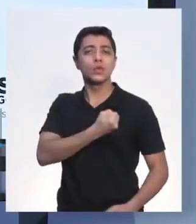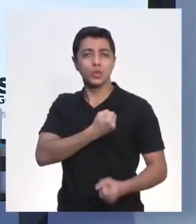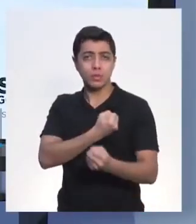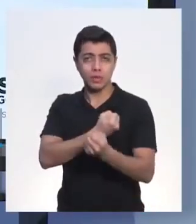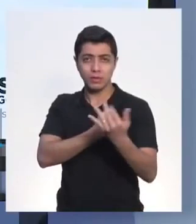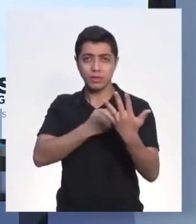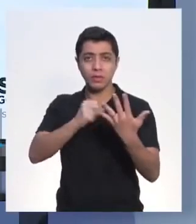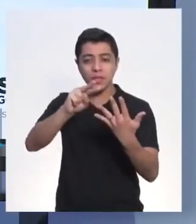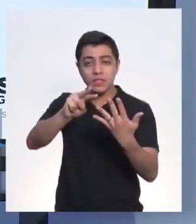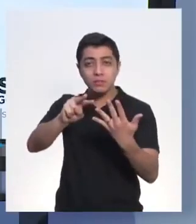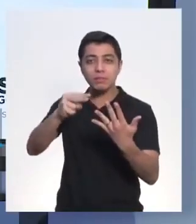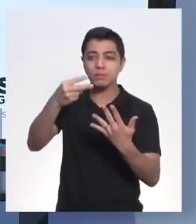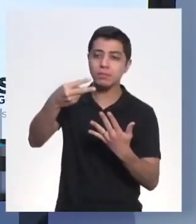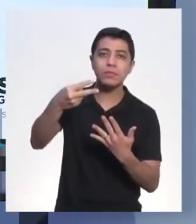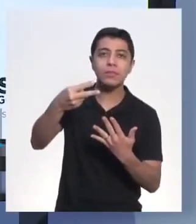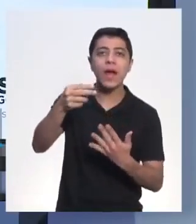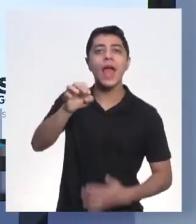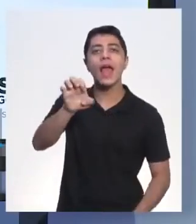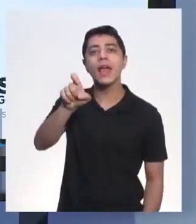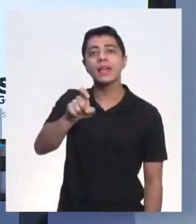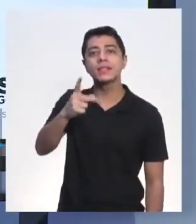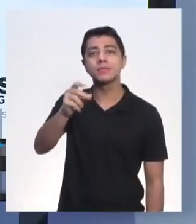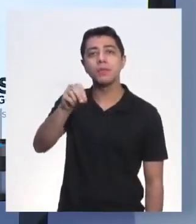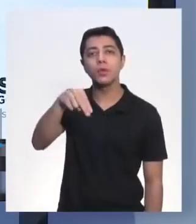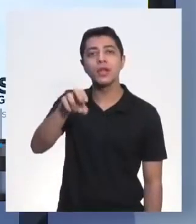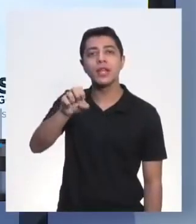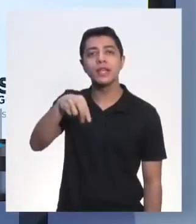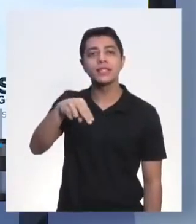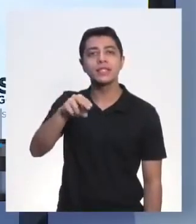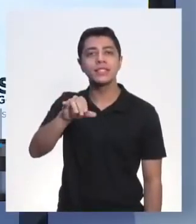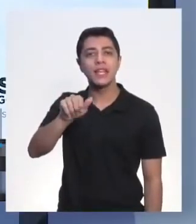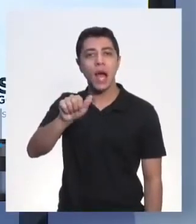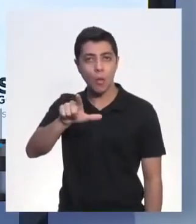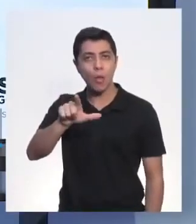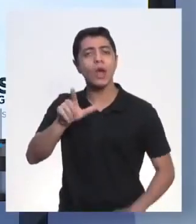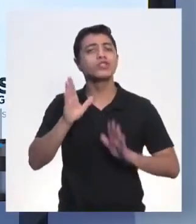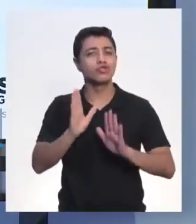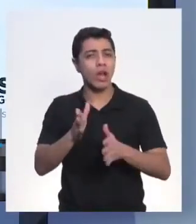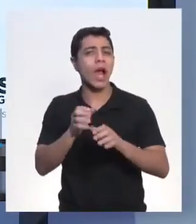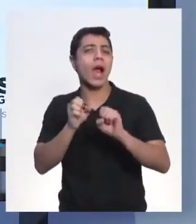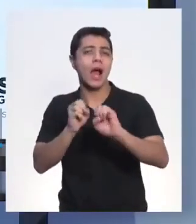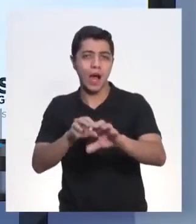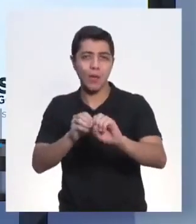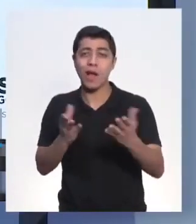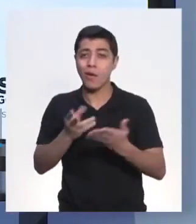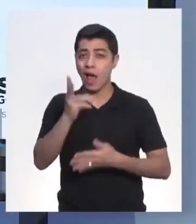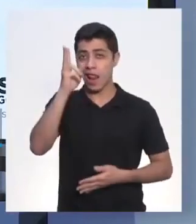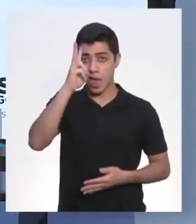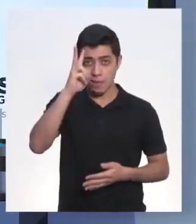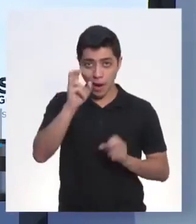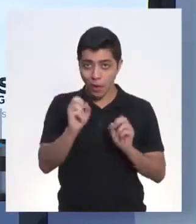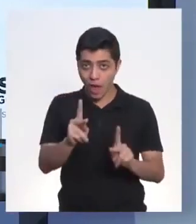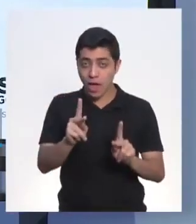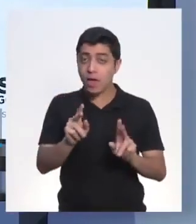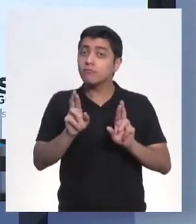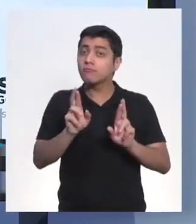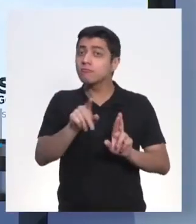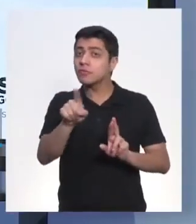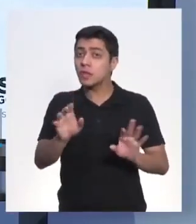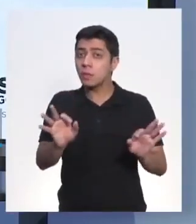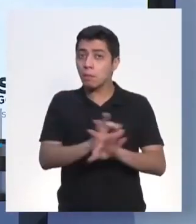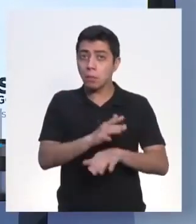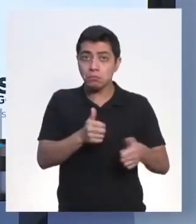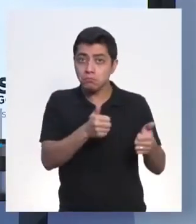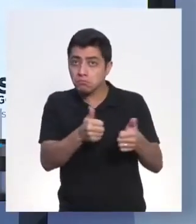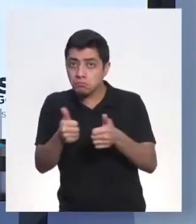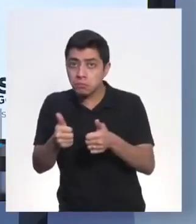médio. Muito bom. Bom, espero que vocês estejam prontos para fazer essa aula. E hoje eu tenho aqui comigo a professora Inês para me ajudar no